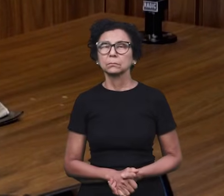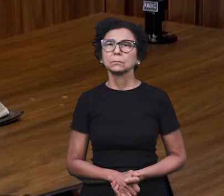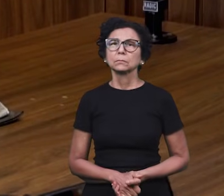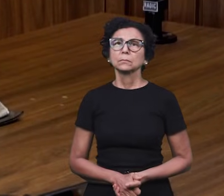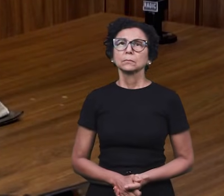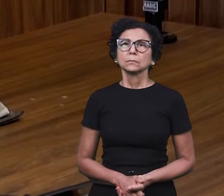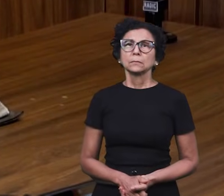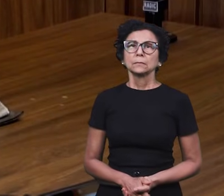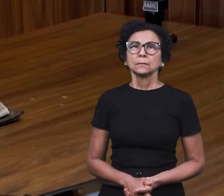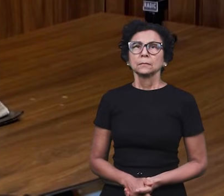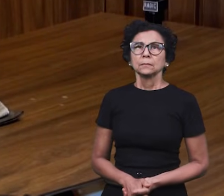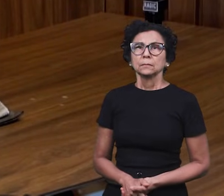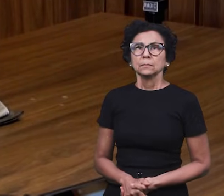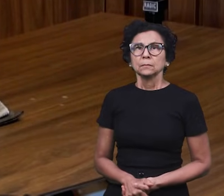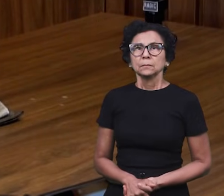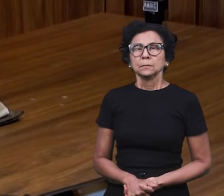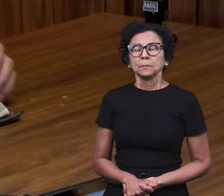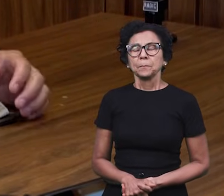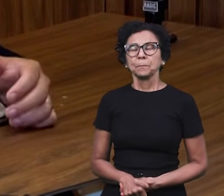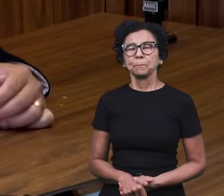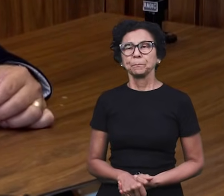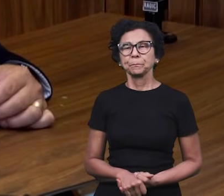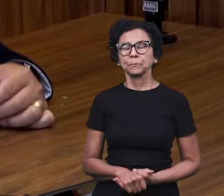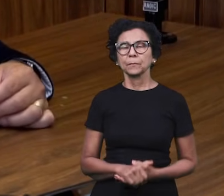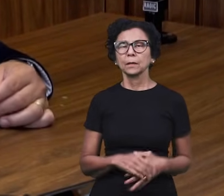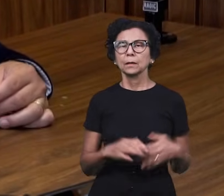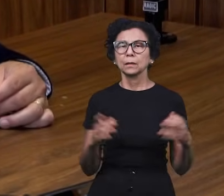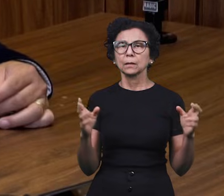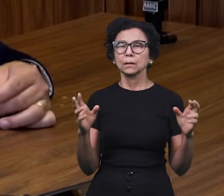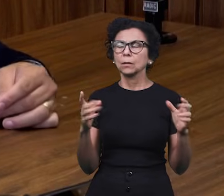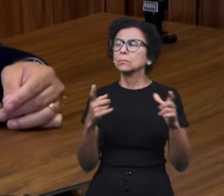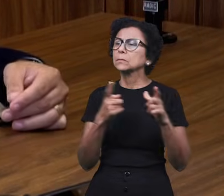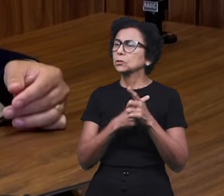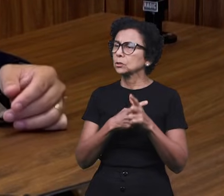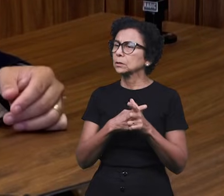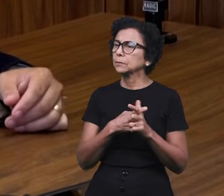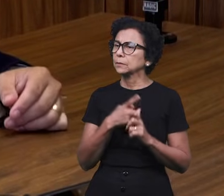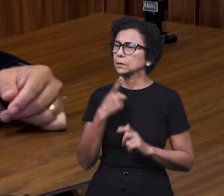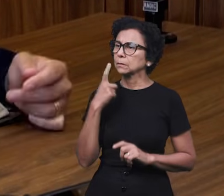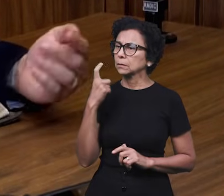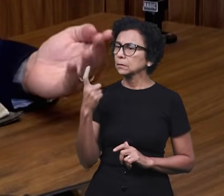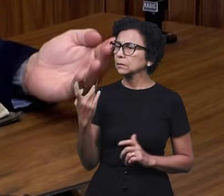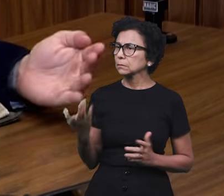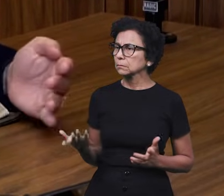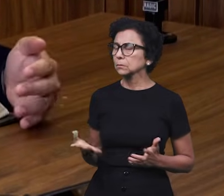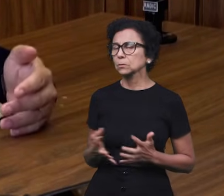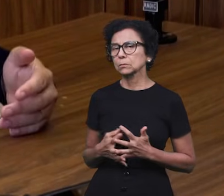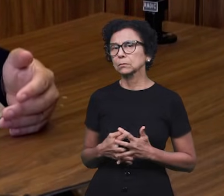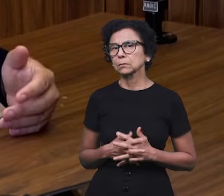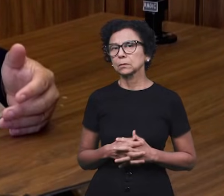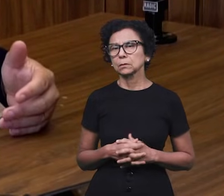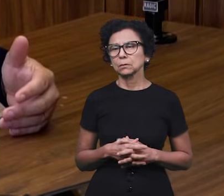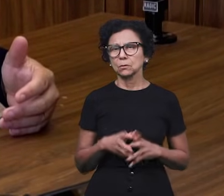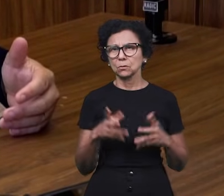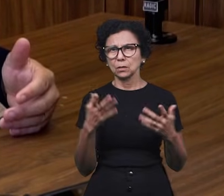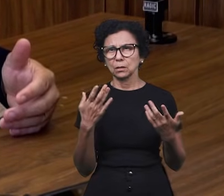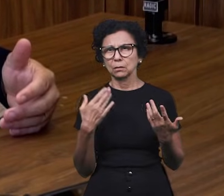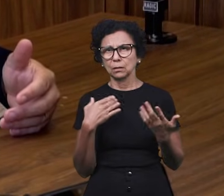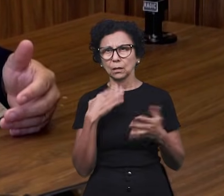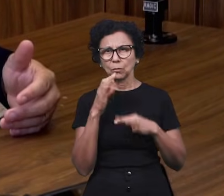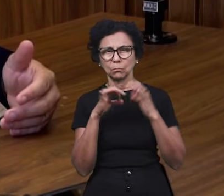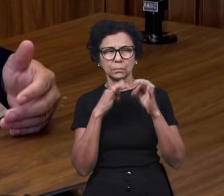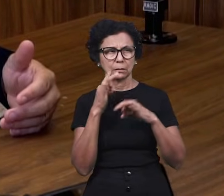E assim, nessa questão da dívida, né? É muito interessante, porque a gente até comentou aqui um pouco,